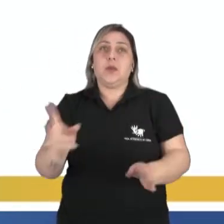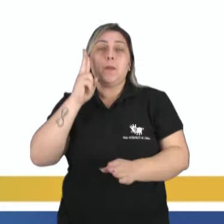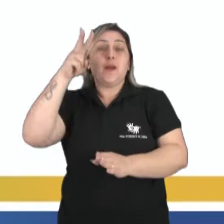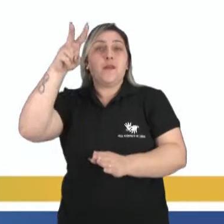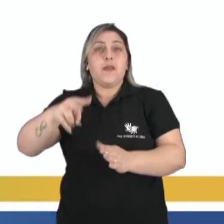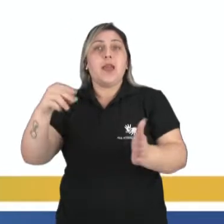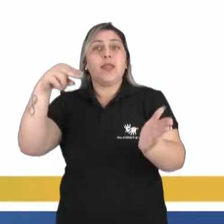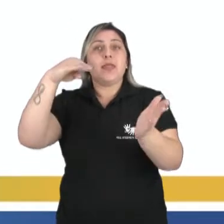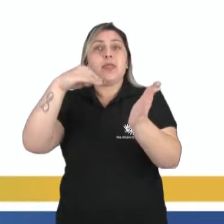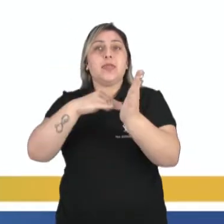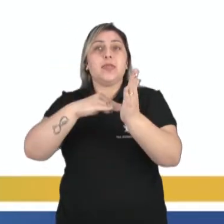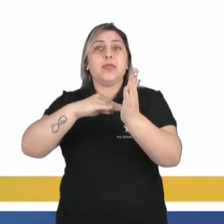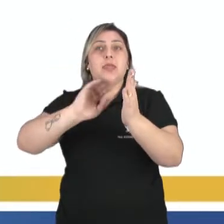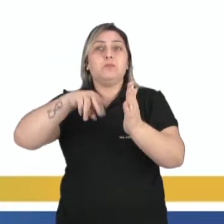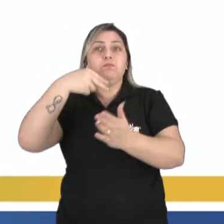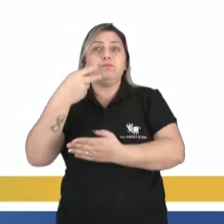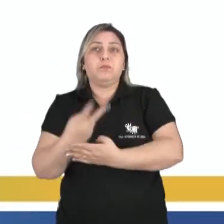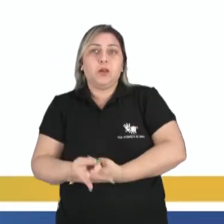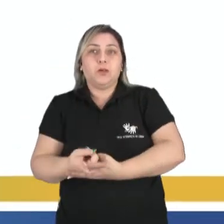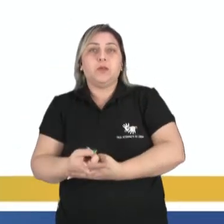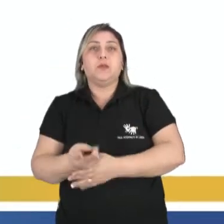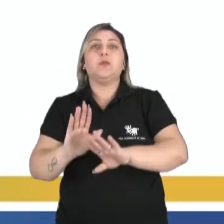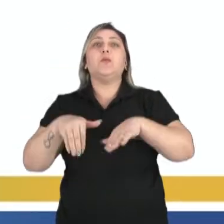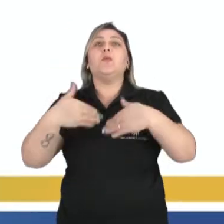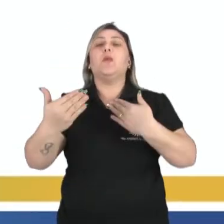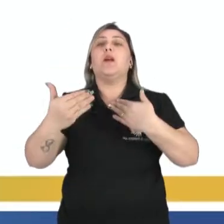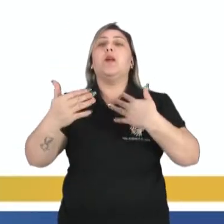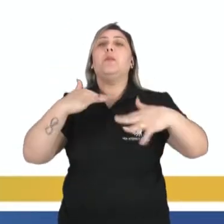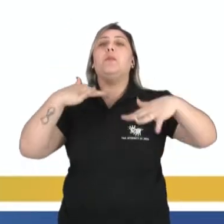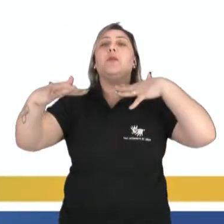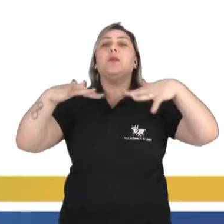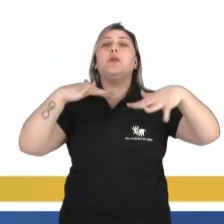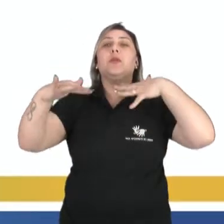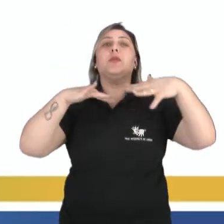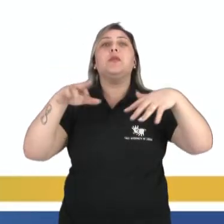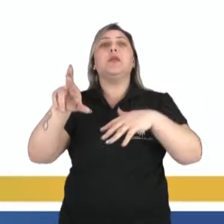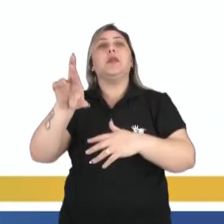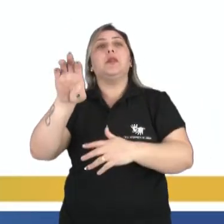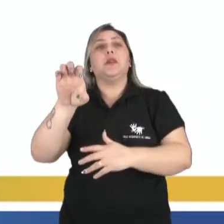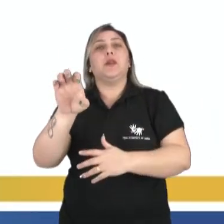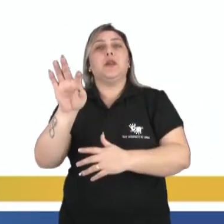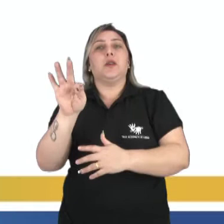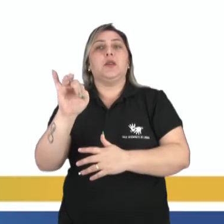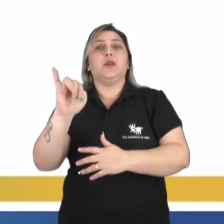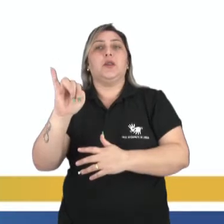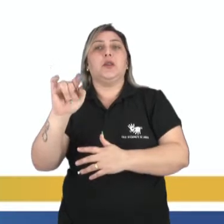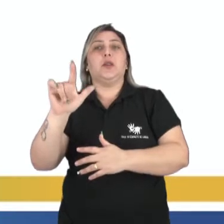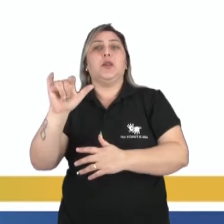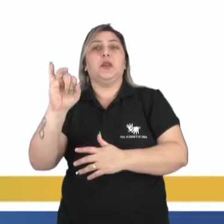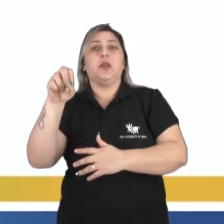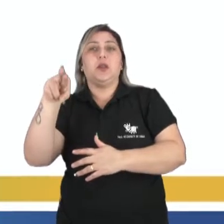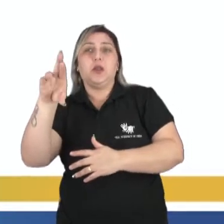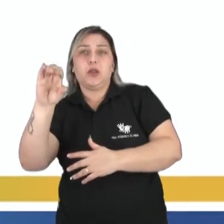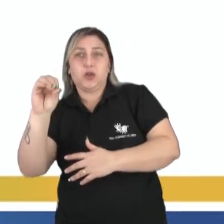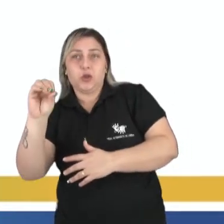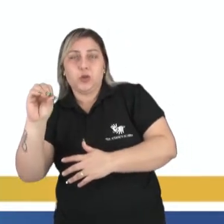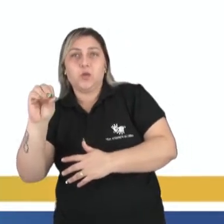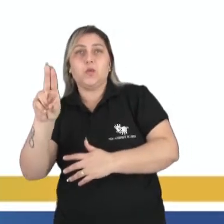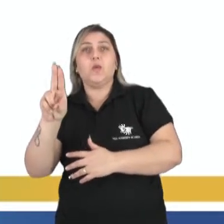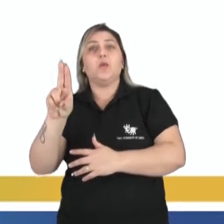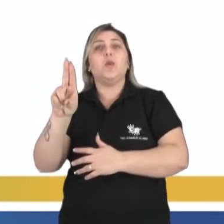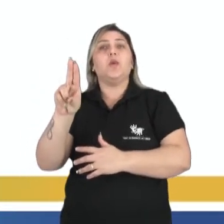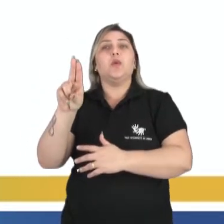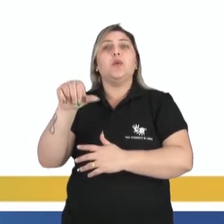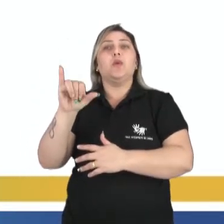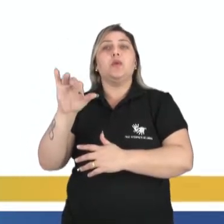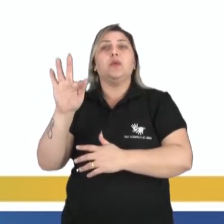chão. Pessoal, velocidade constante, tá? Que tipo de movimento é esse? Movimento retilíneo uniforme. Então, na trajetória